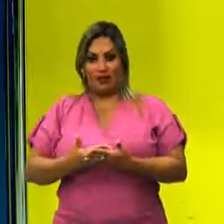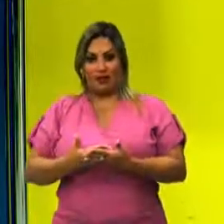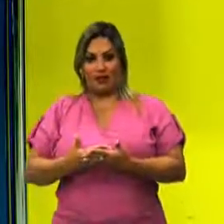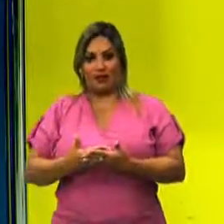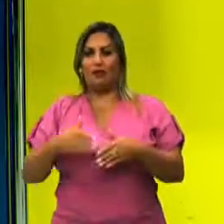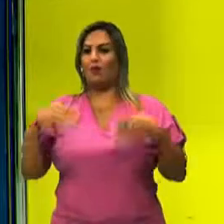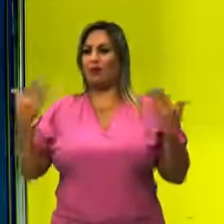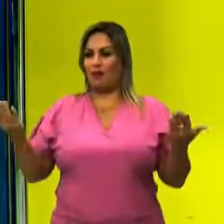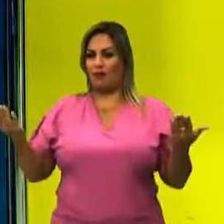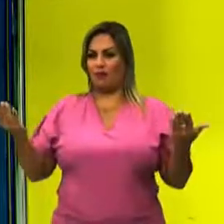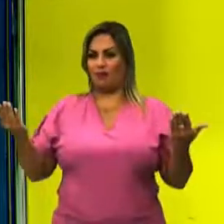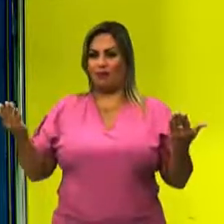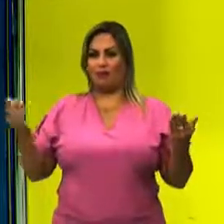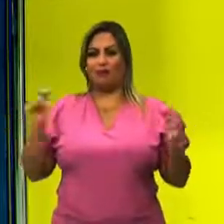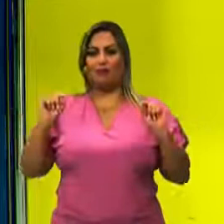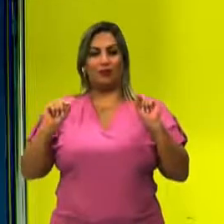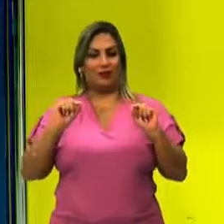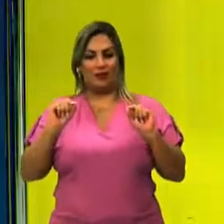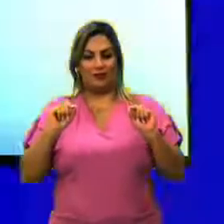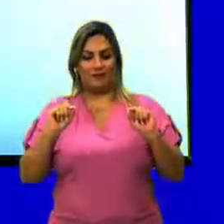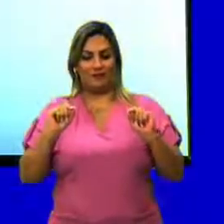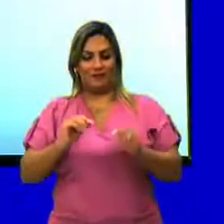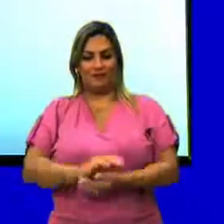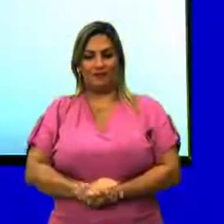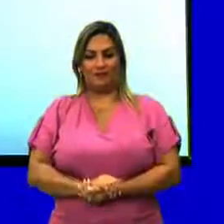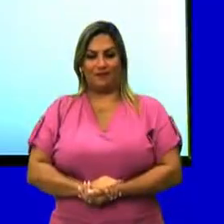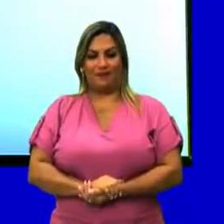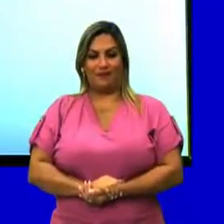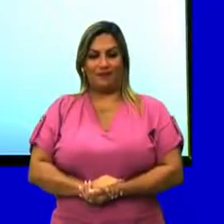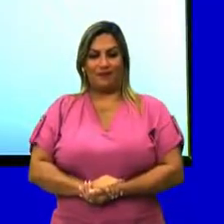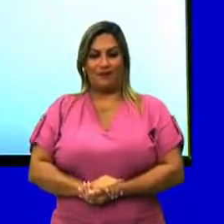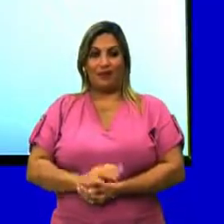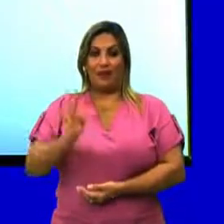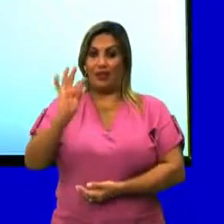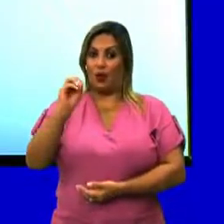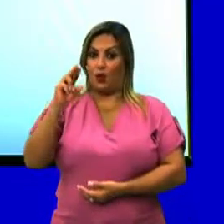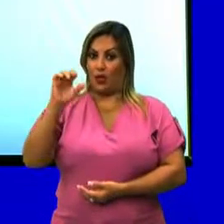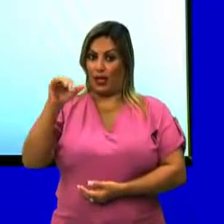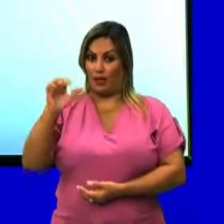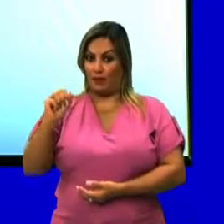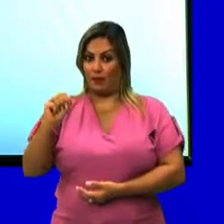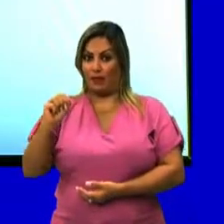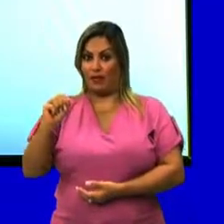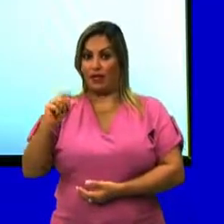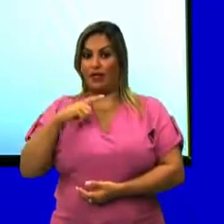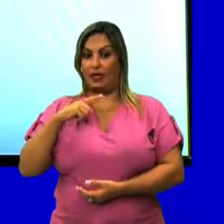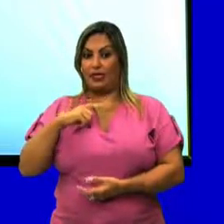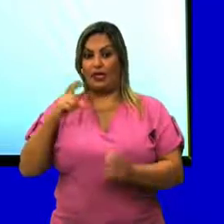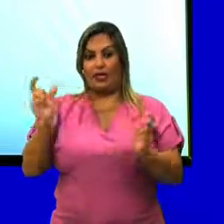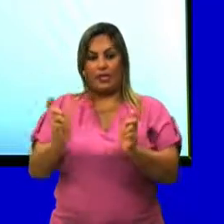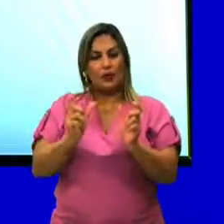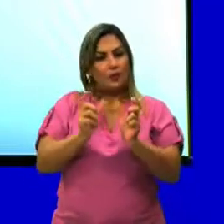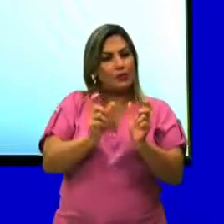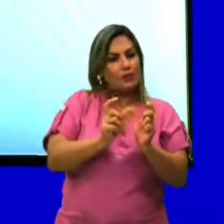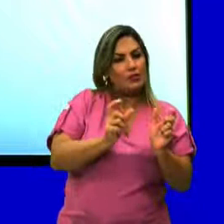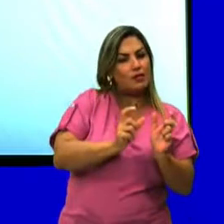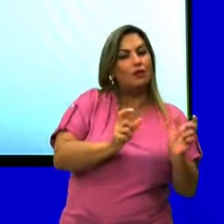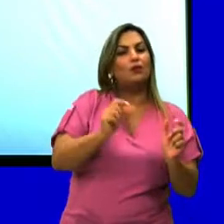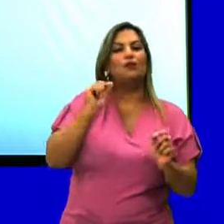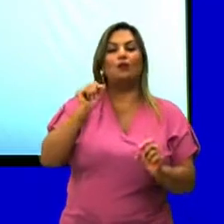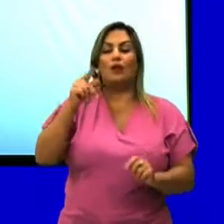aula qual que é o que fala para mim teorema da decomposição de um